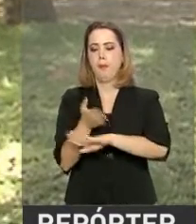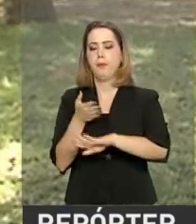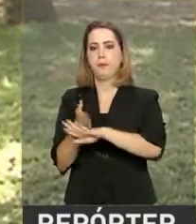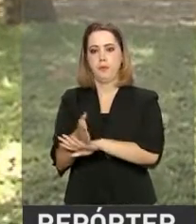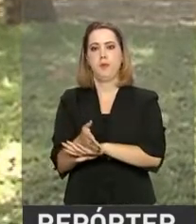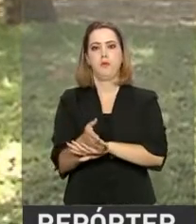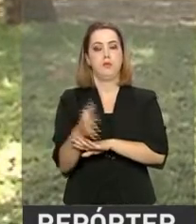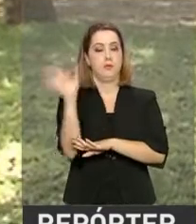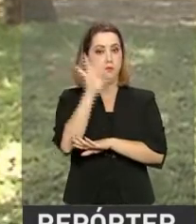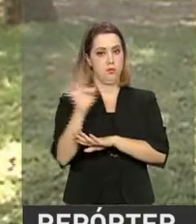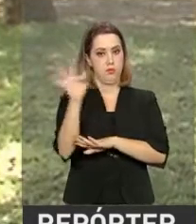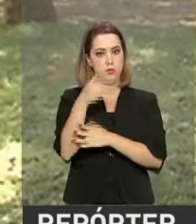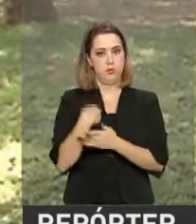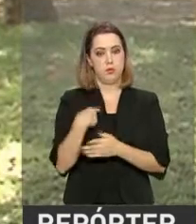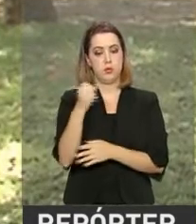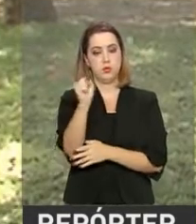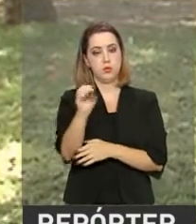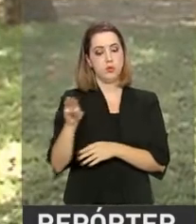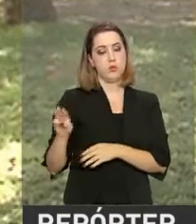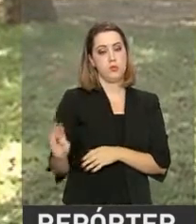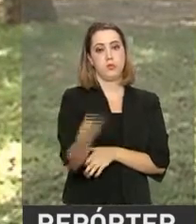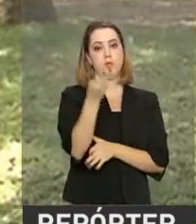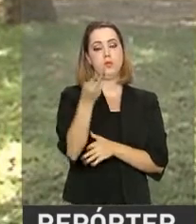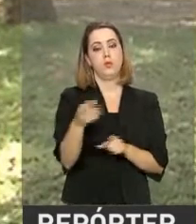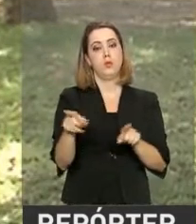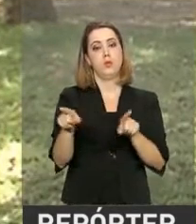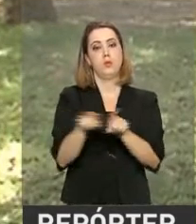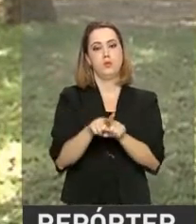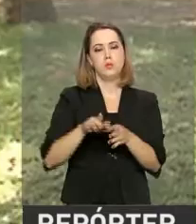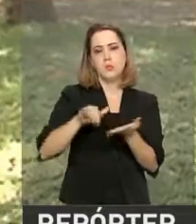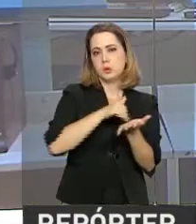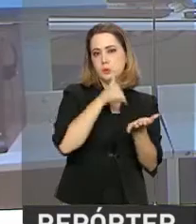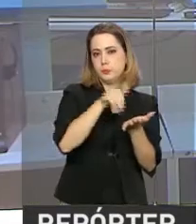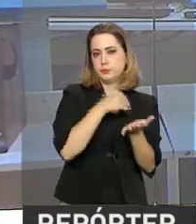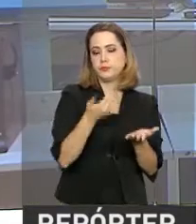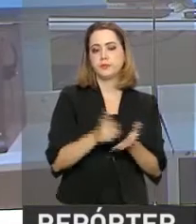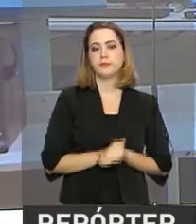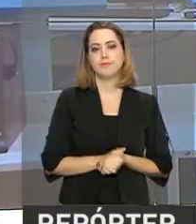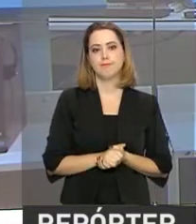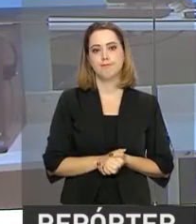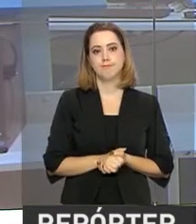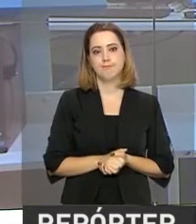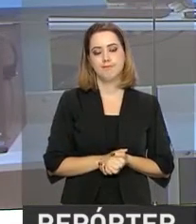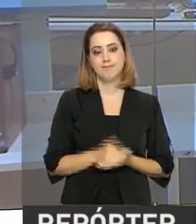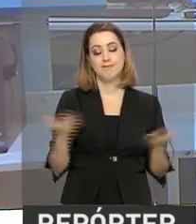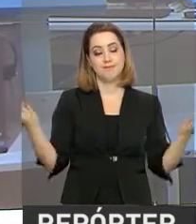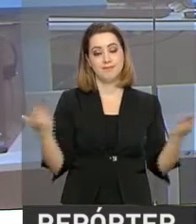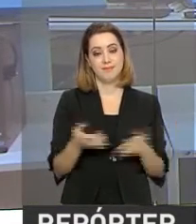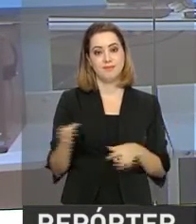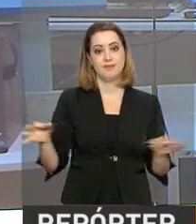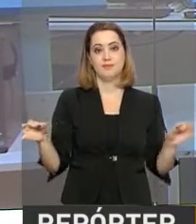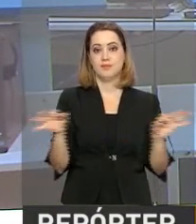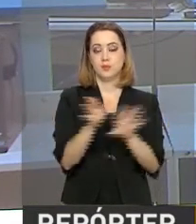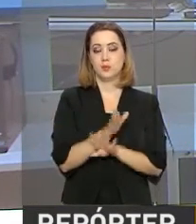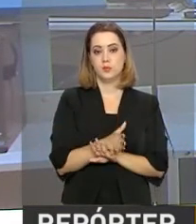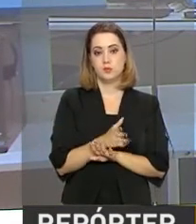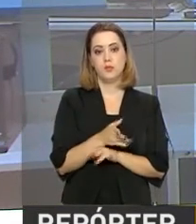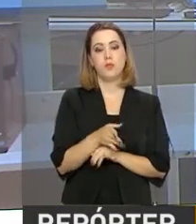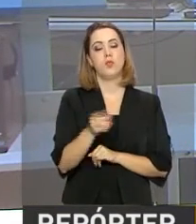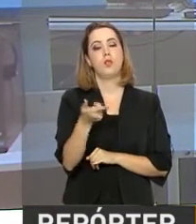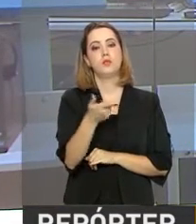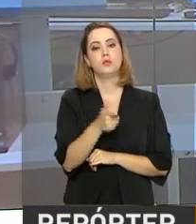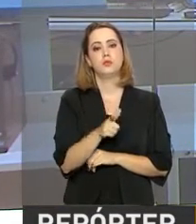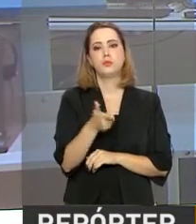o exame conta com mais de oito milhões e seiscentos mil inscritos nesta edição do repórter nbr termina aqui